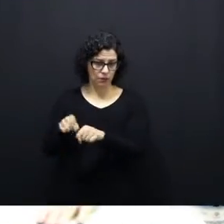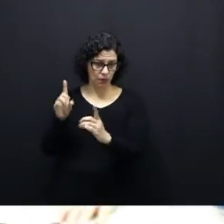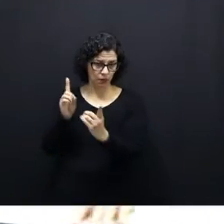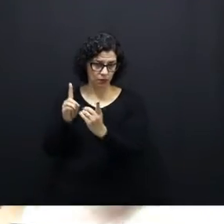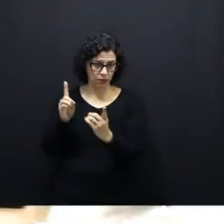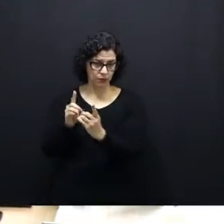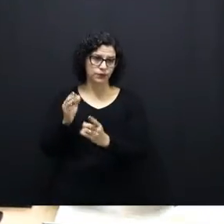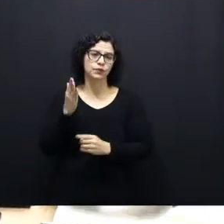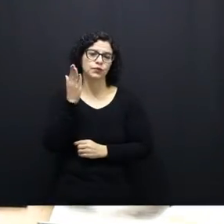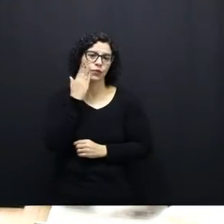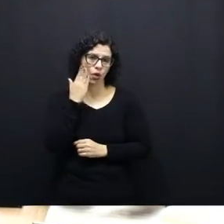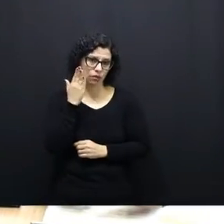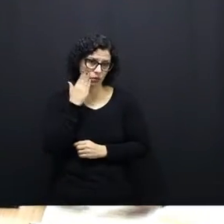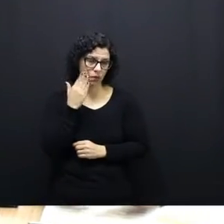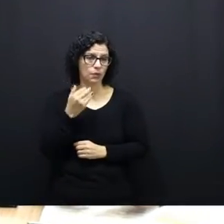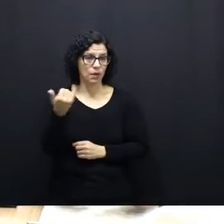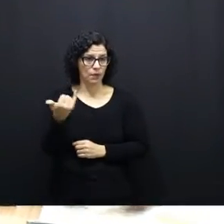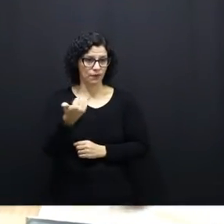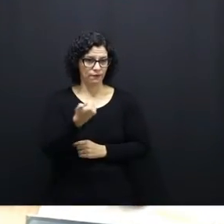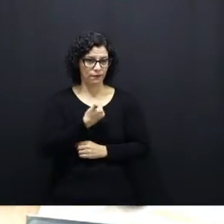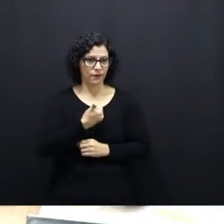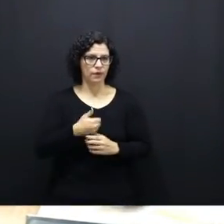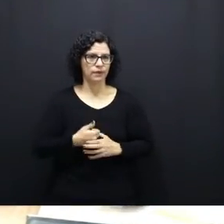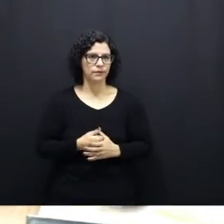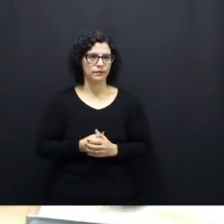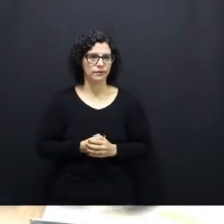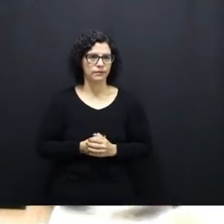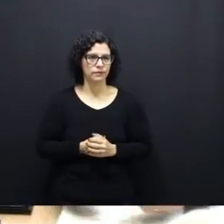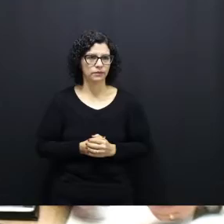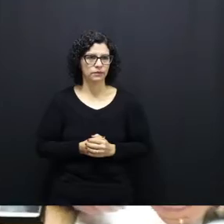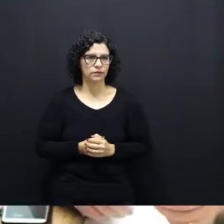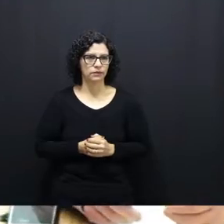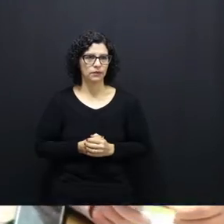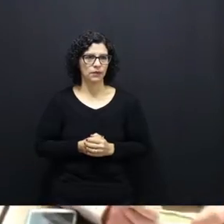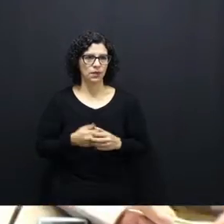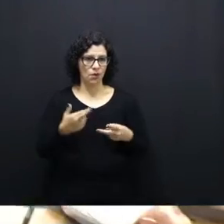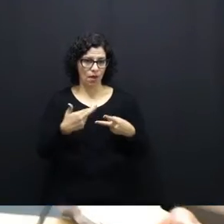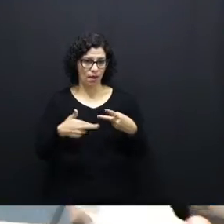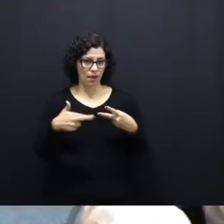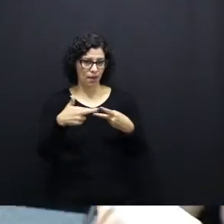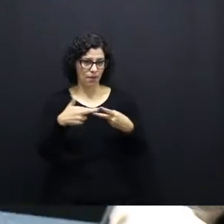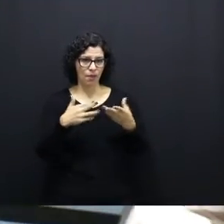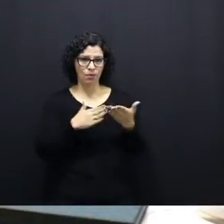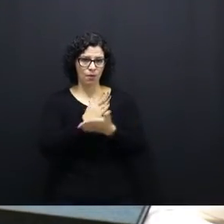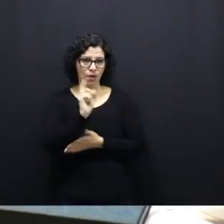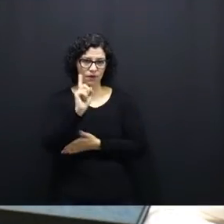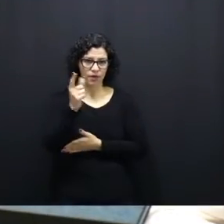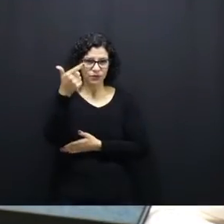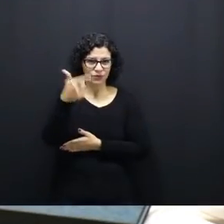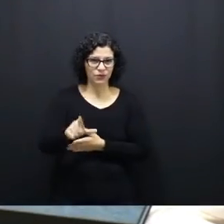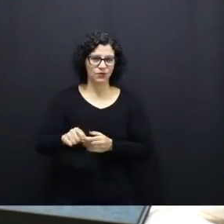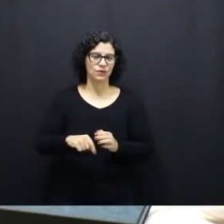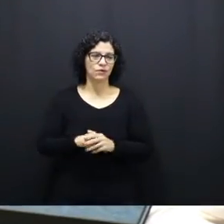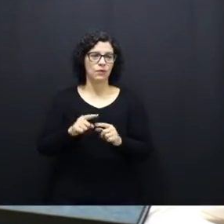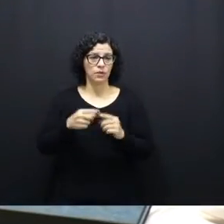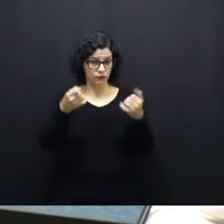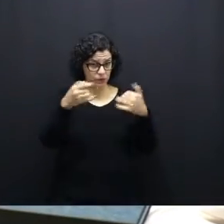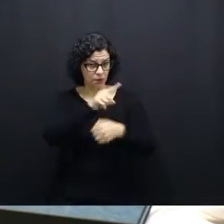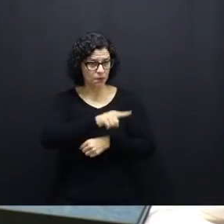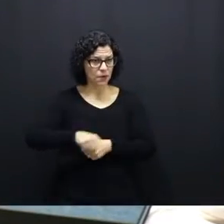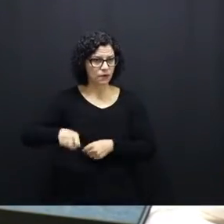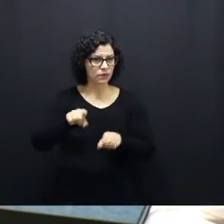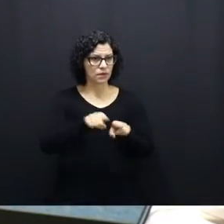Lógico que pelo que eu tô sabendo que sabe aquele vento não vai passar mais uma vez eu quero deixar bem claro